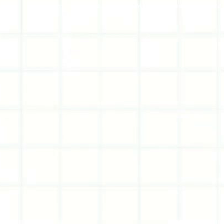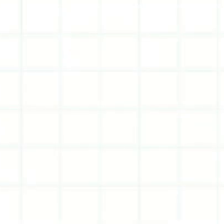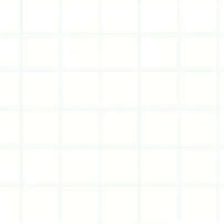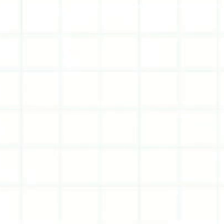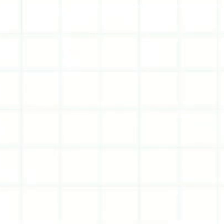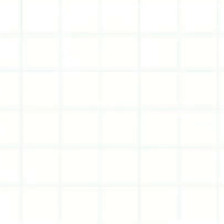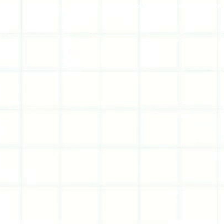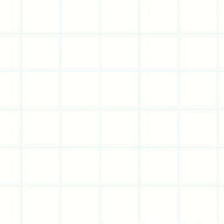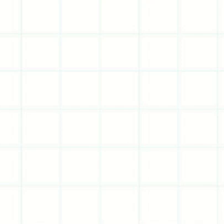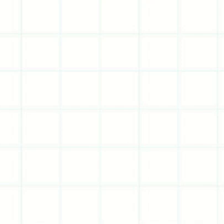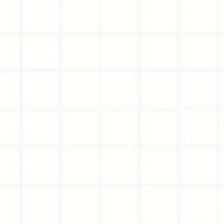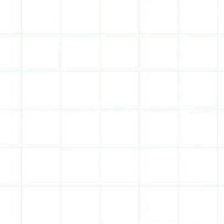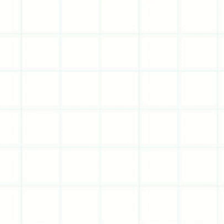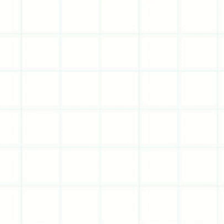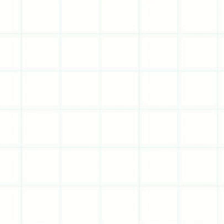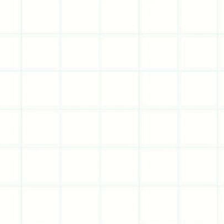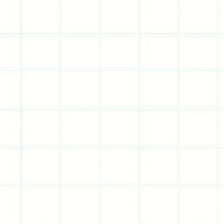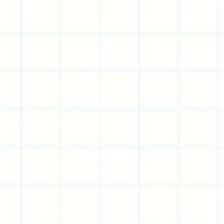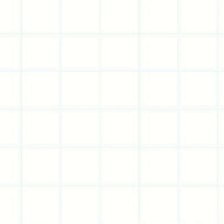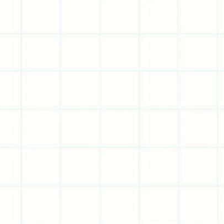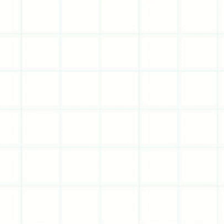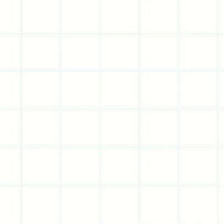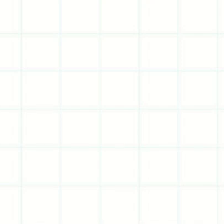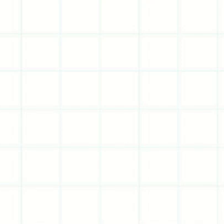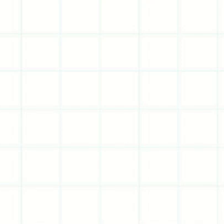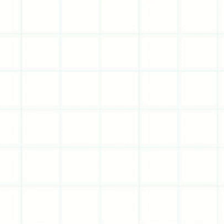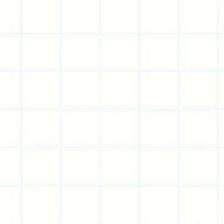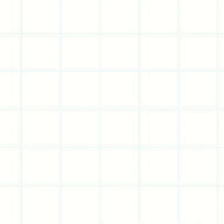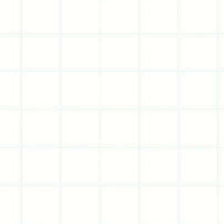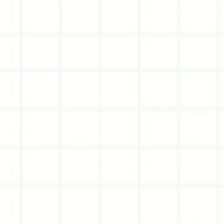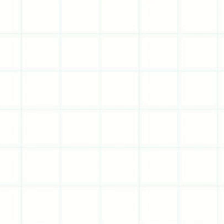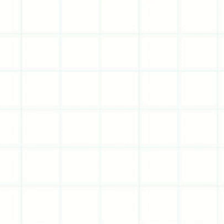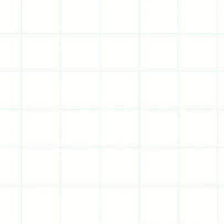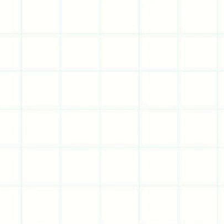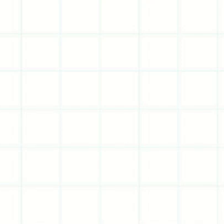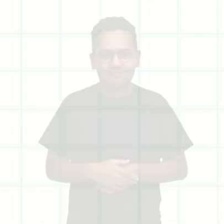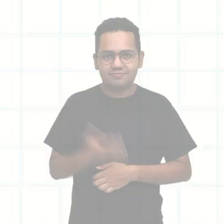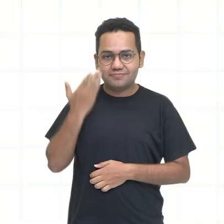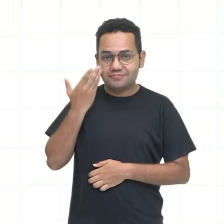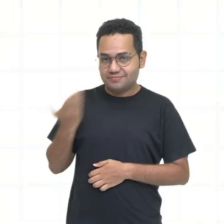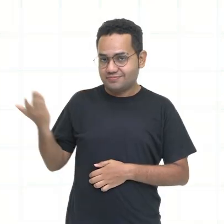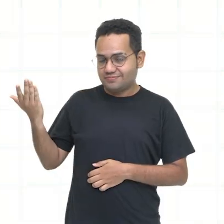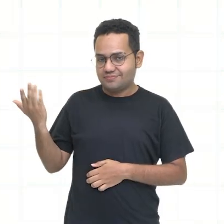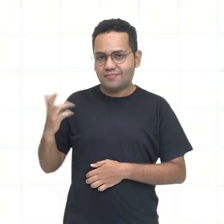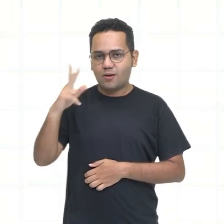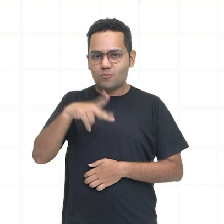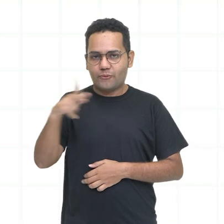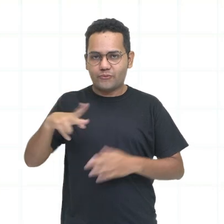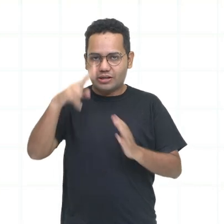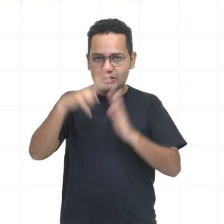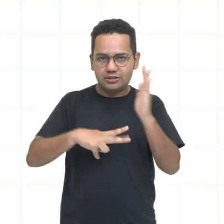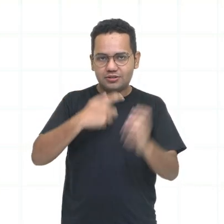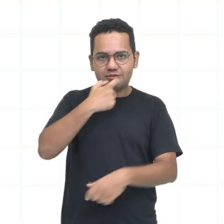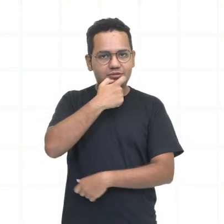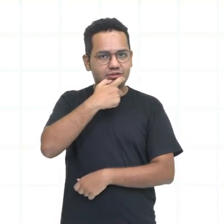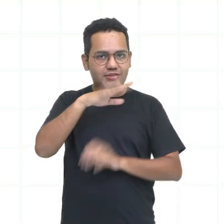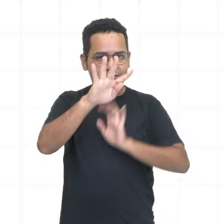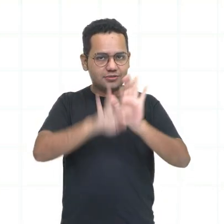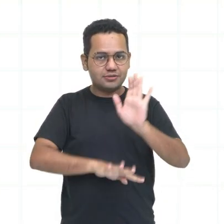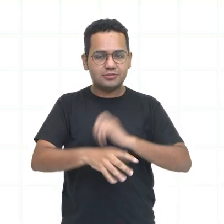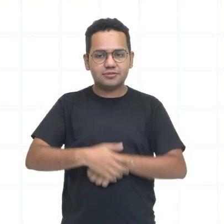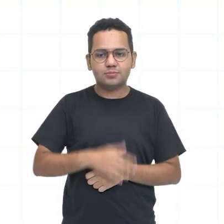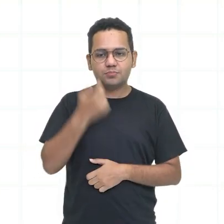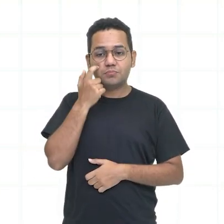influência. Through media, através da mídia, travel, migration,